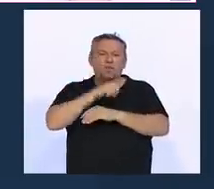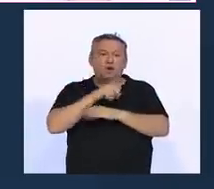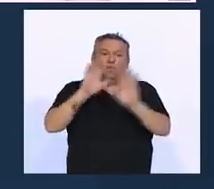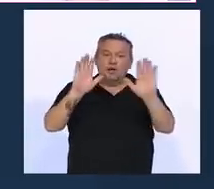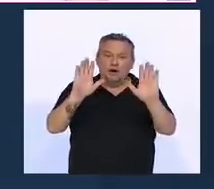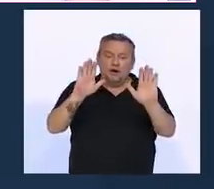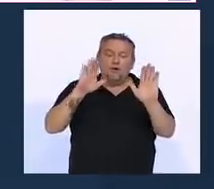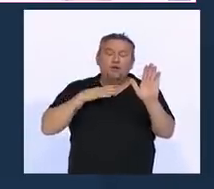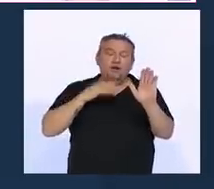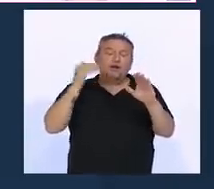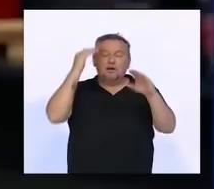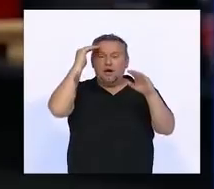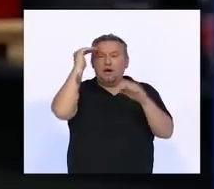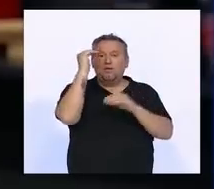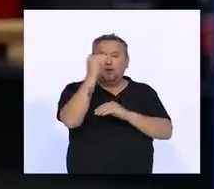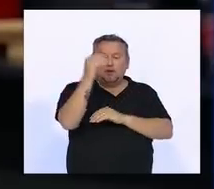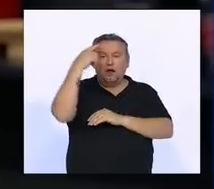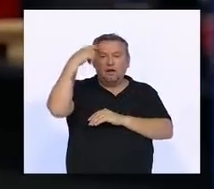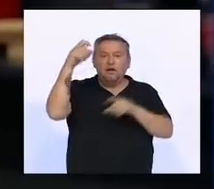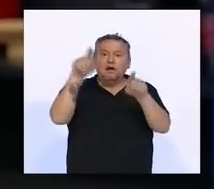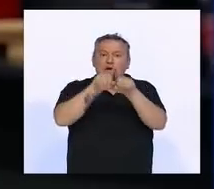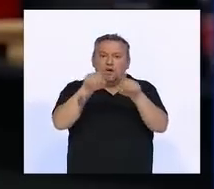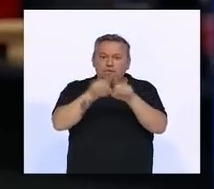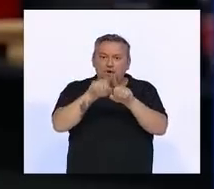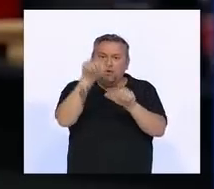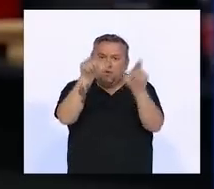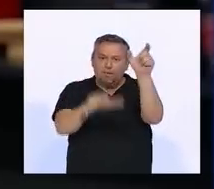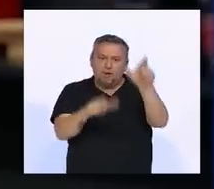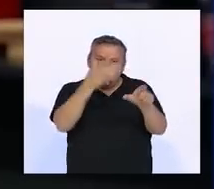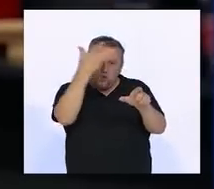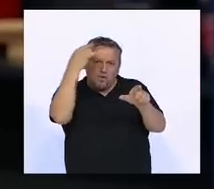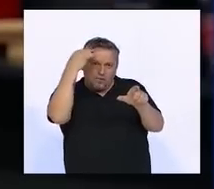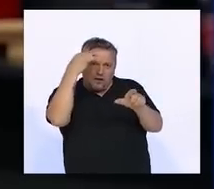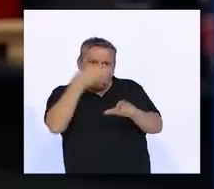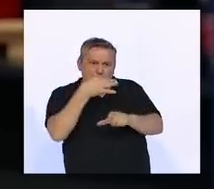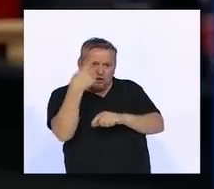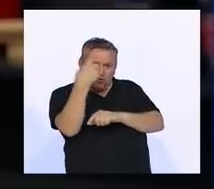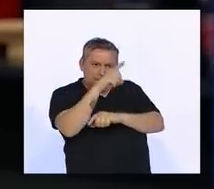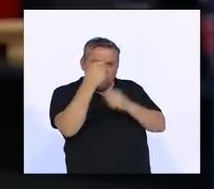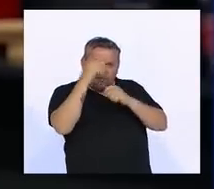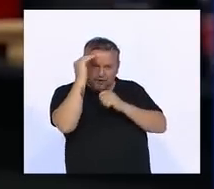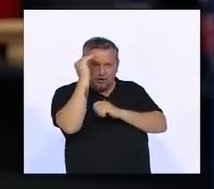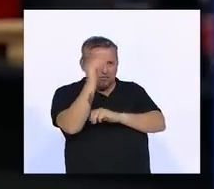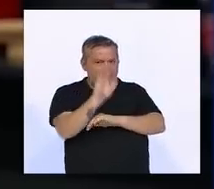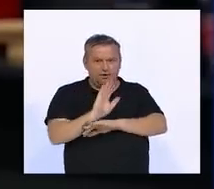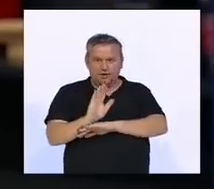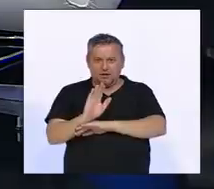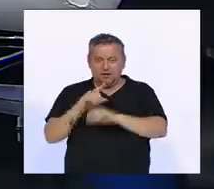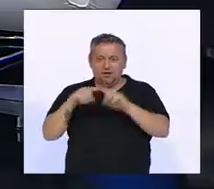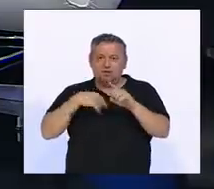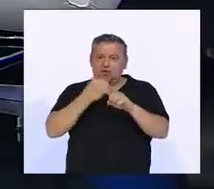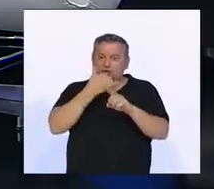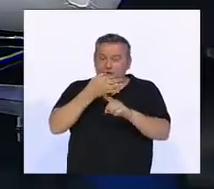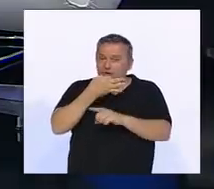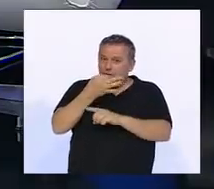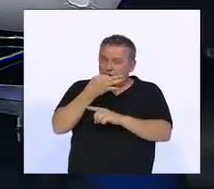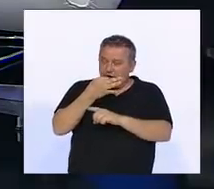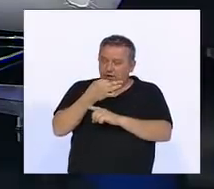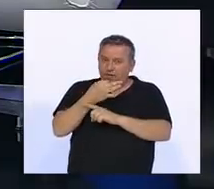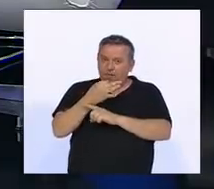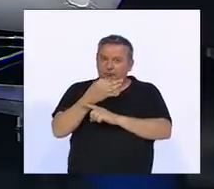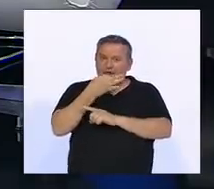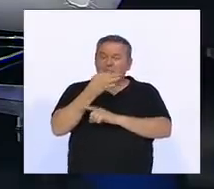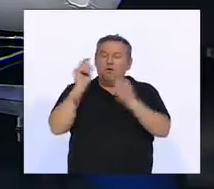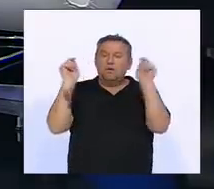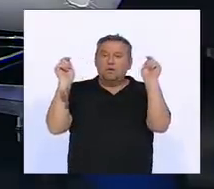ideias. Nós precisamos respeitar as pessoas como elas pensam. Na minha opinião, Mariana, desculpe, modesta opinião, eu acho que a